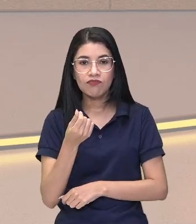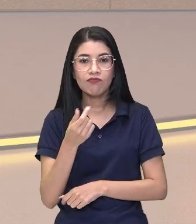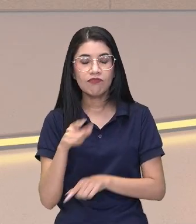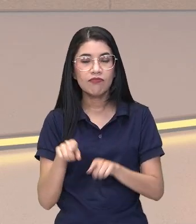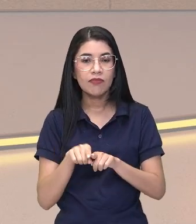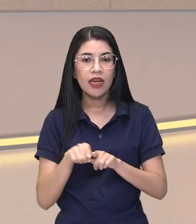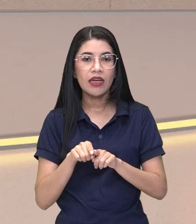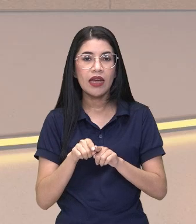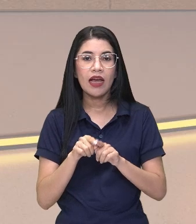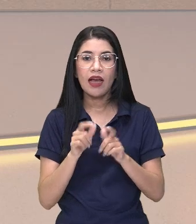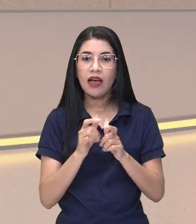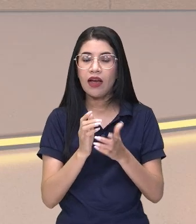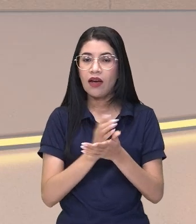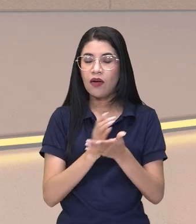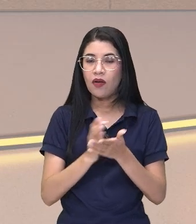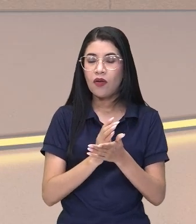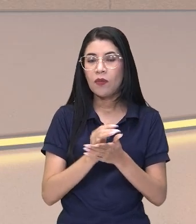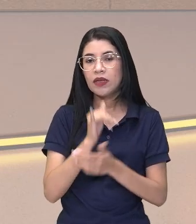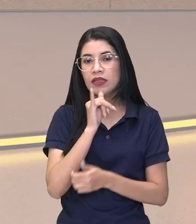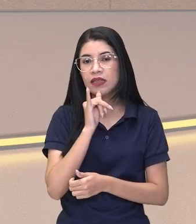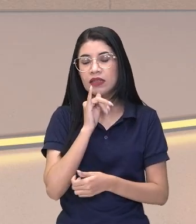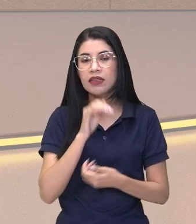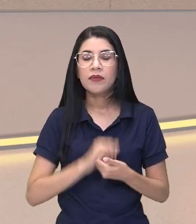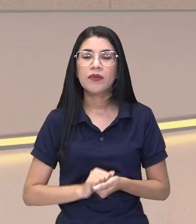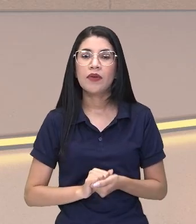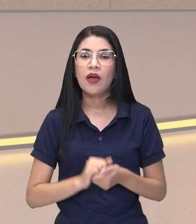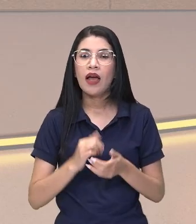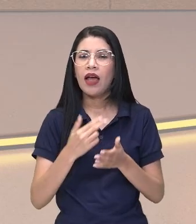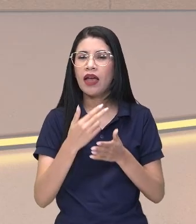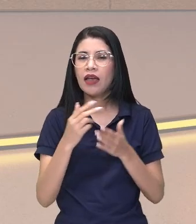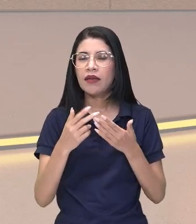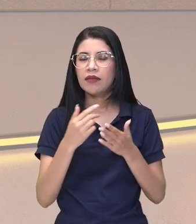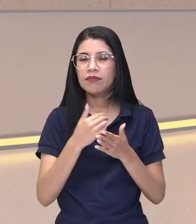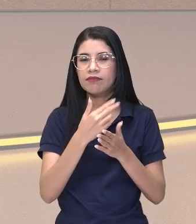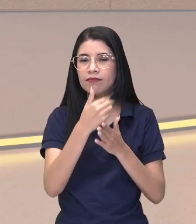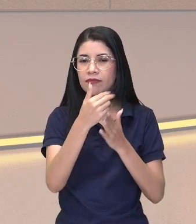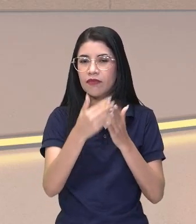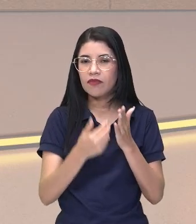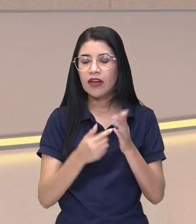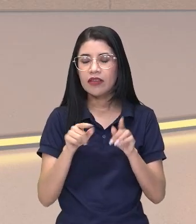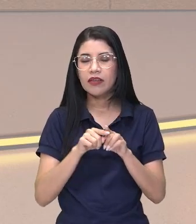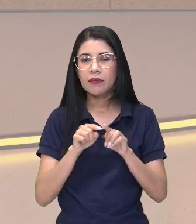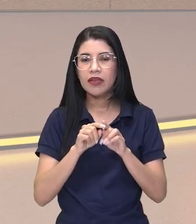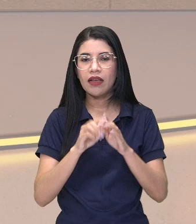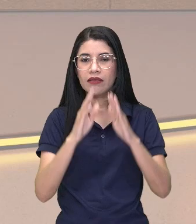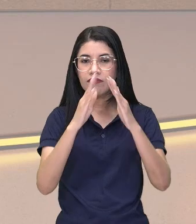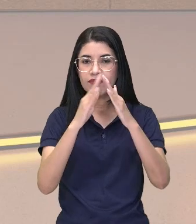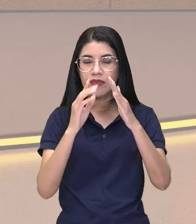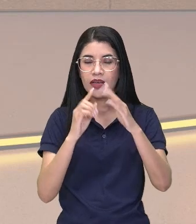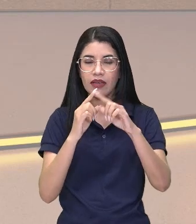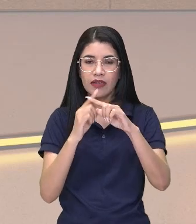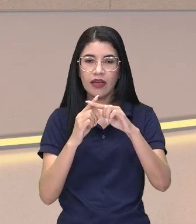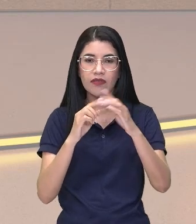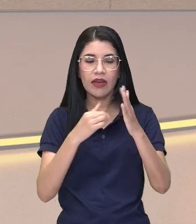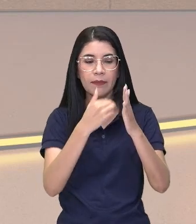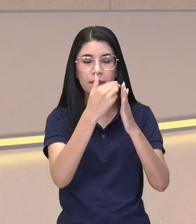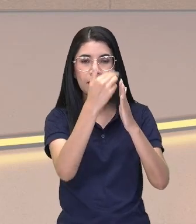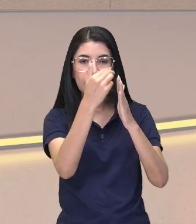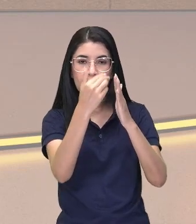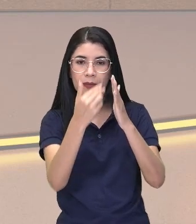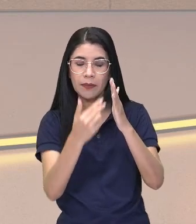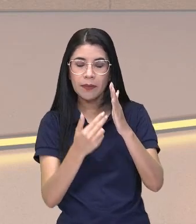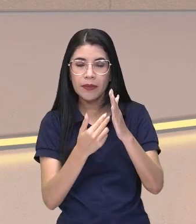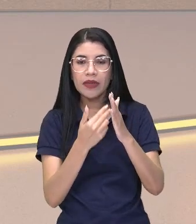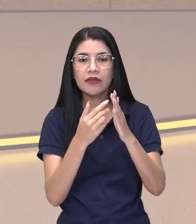muitas delas, por exemplo, Michelangelo, é ele que vai pintar o teto da Capela Sistina. Eu vou, então, teoricamente, também o